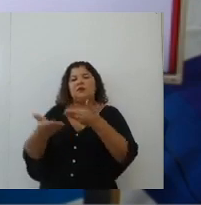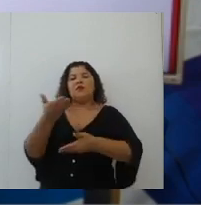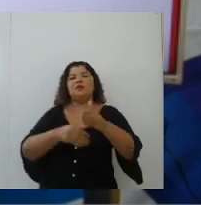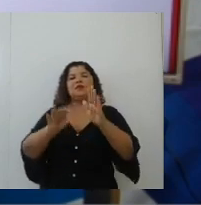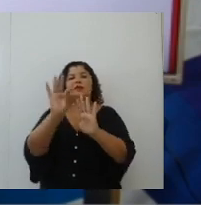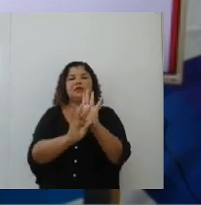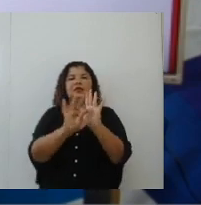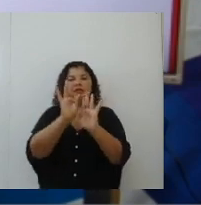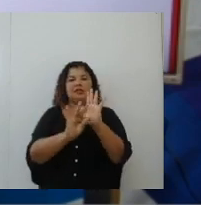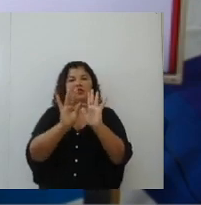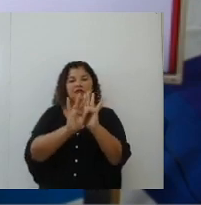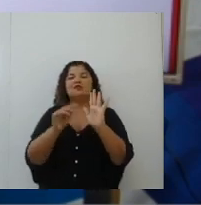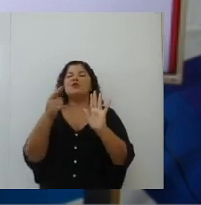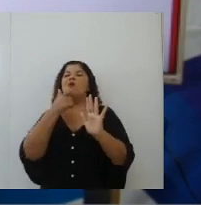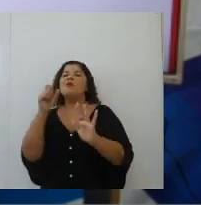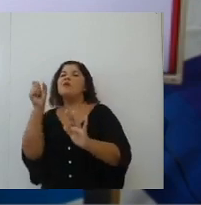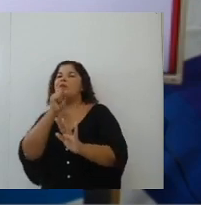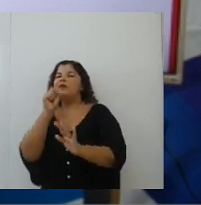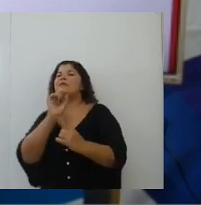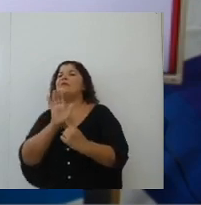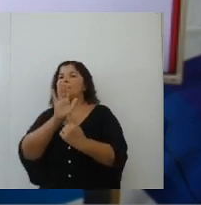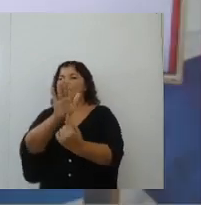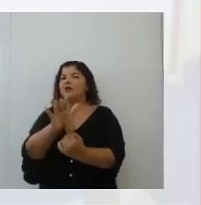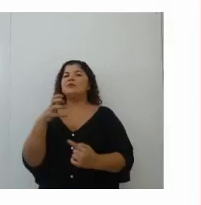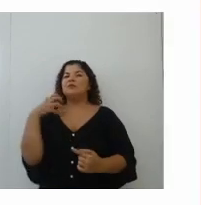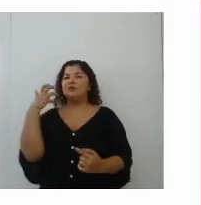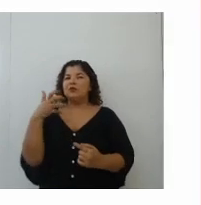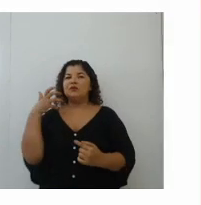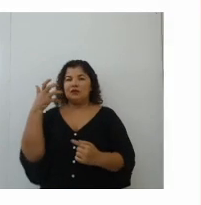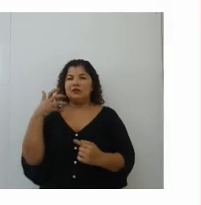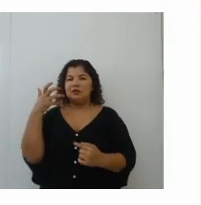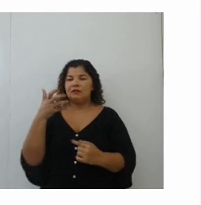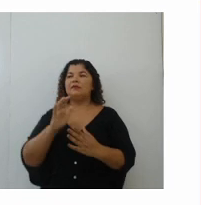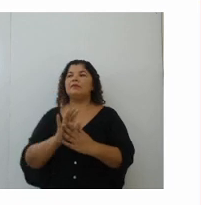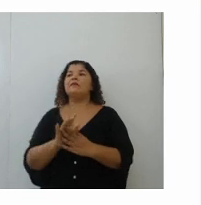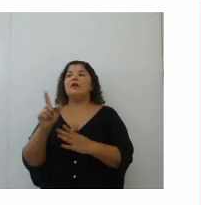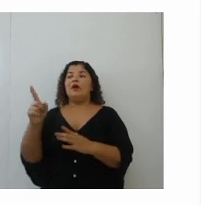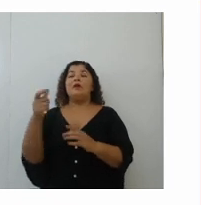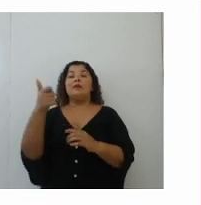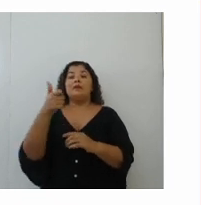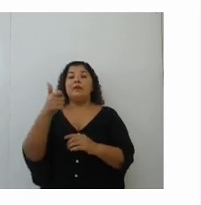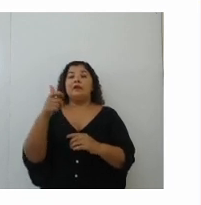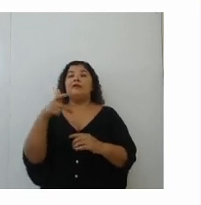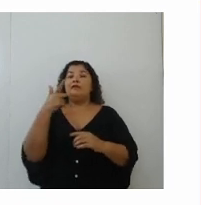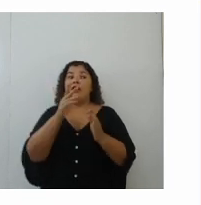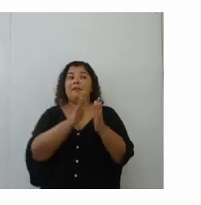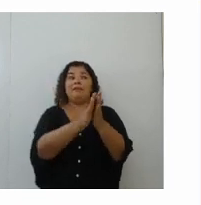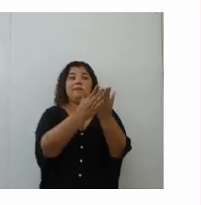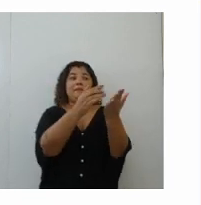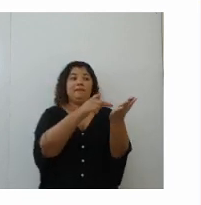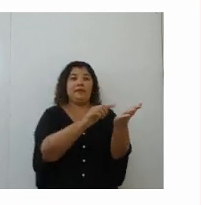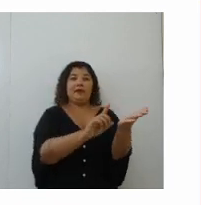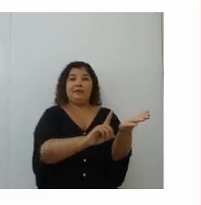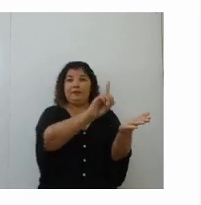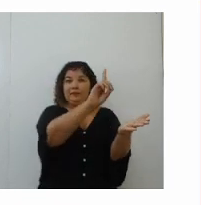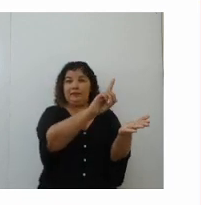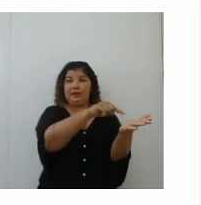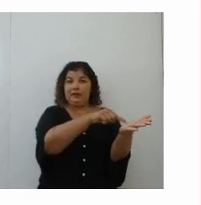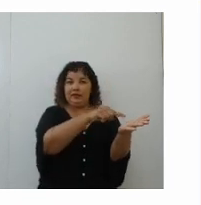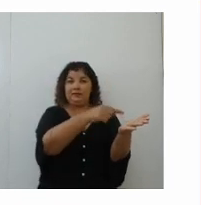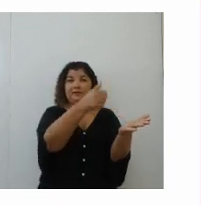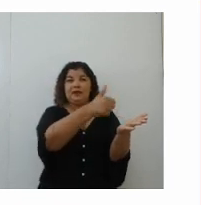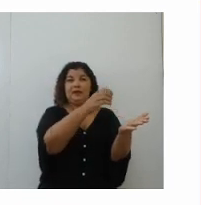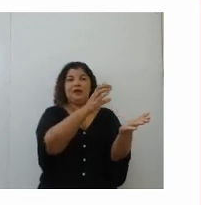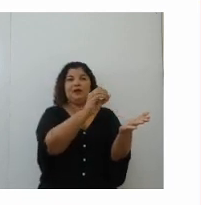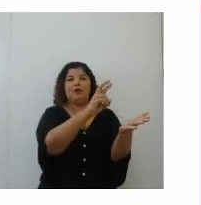que o Renato Russo traz na música. Está na sua tela cheia. Olha lá. No primeiro momento, ele cita a Bíblia. 1 Coríntios